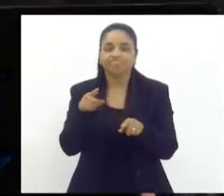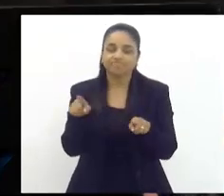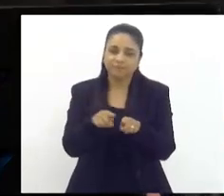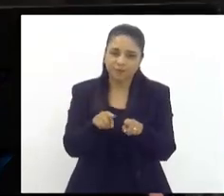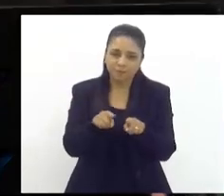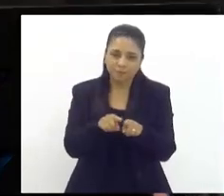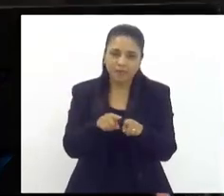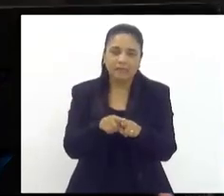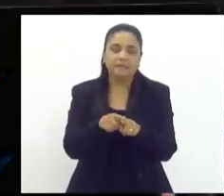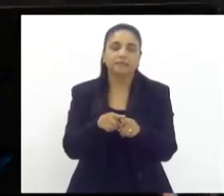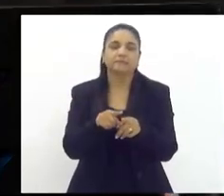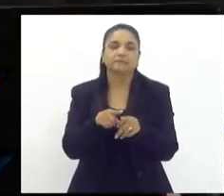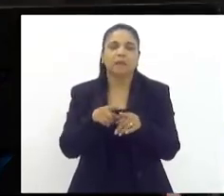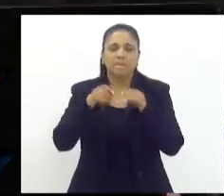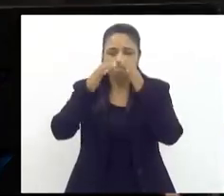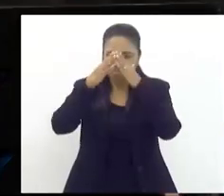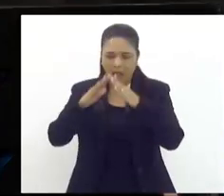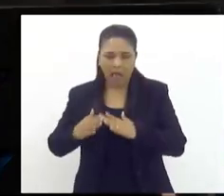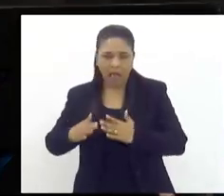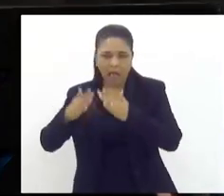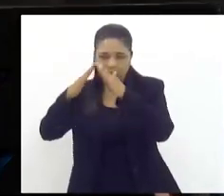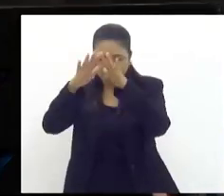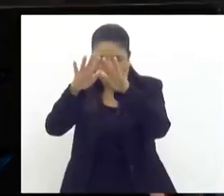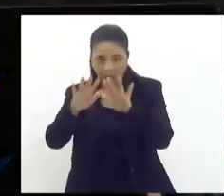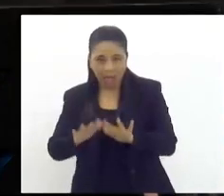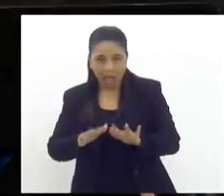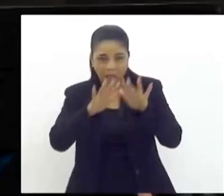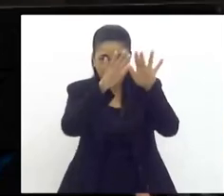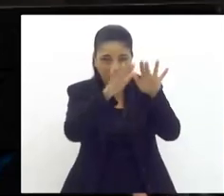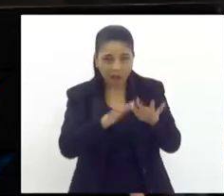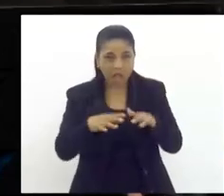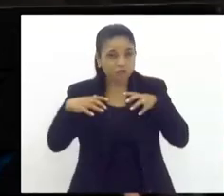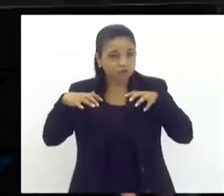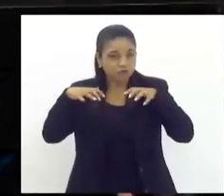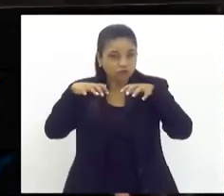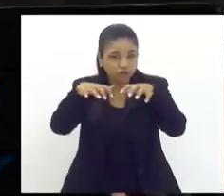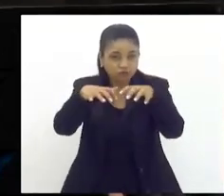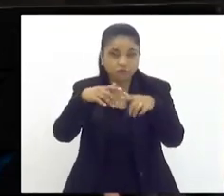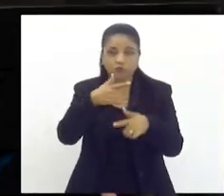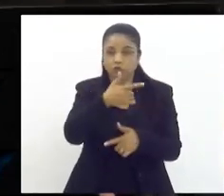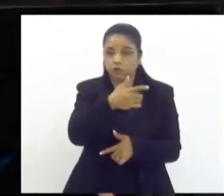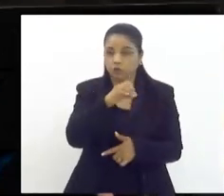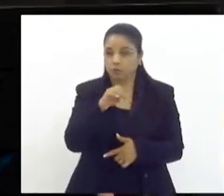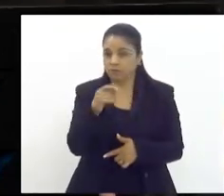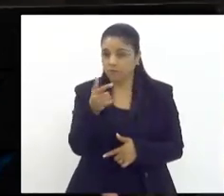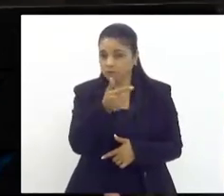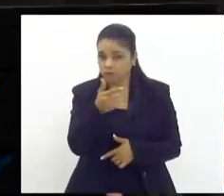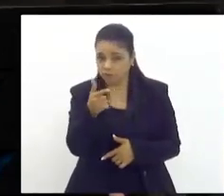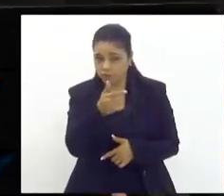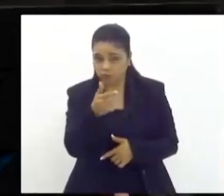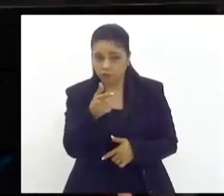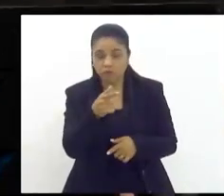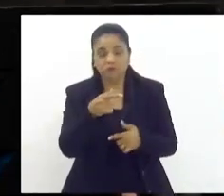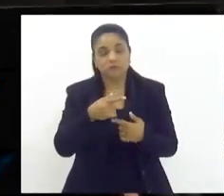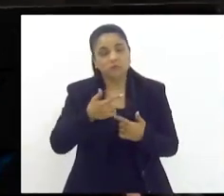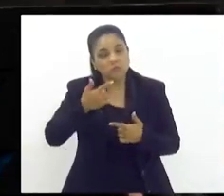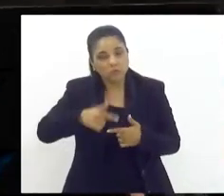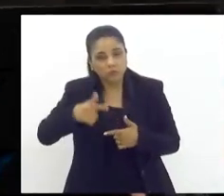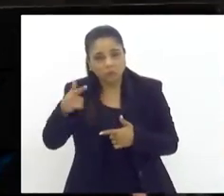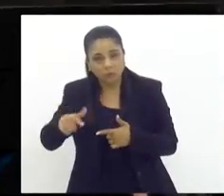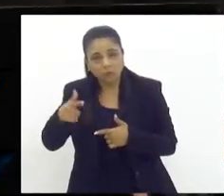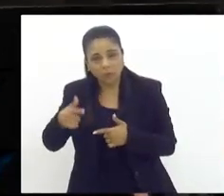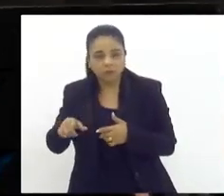muito com a queda de Barreiras com as chuvas de 2022 e outras que